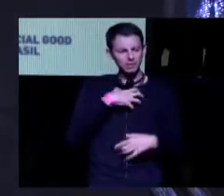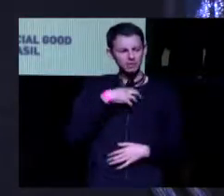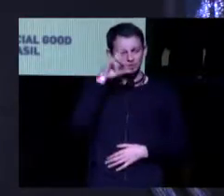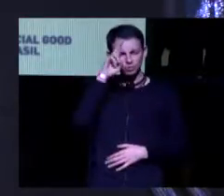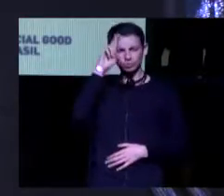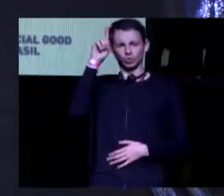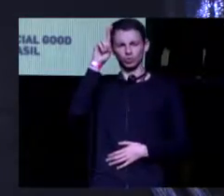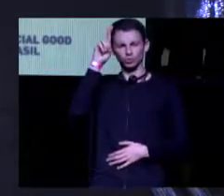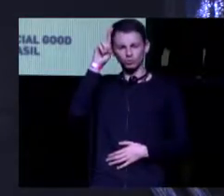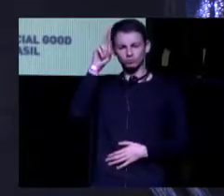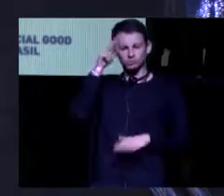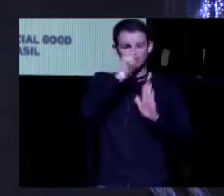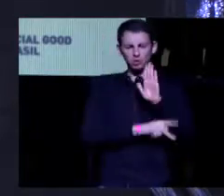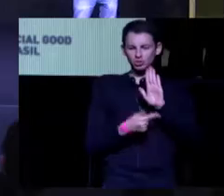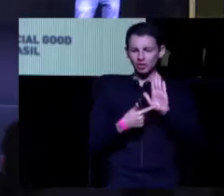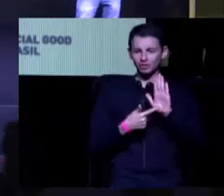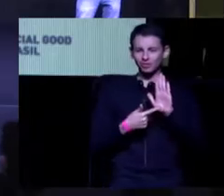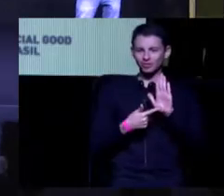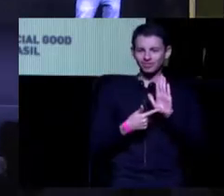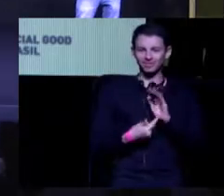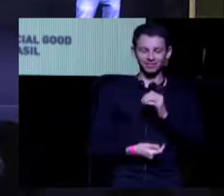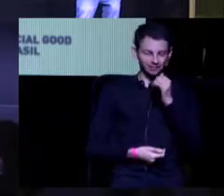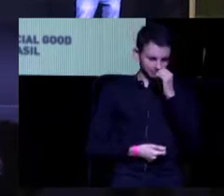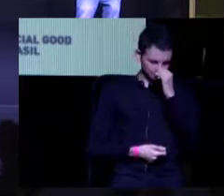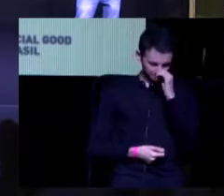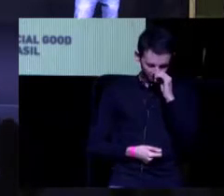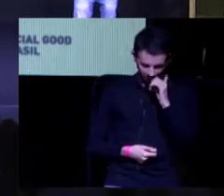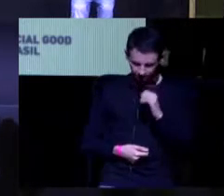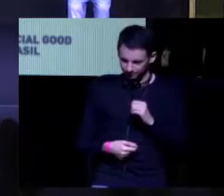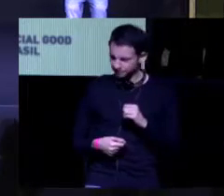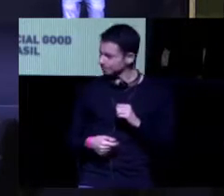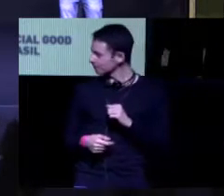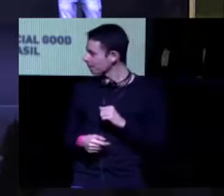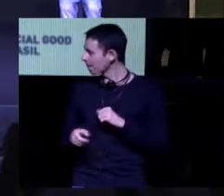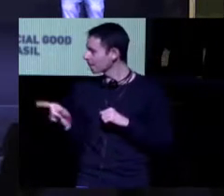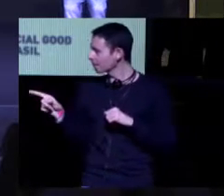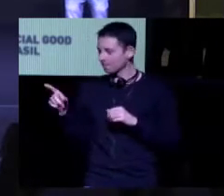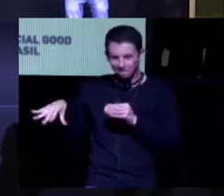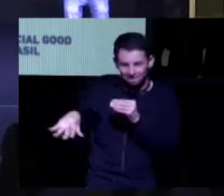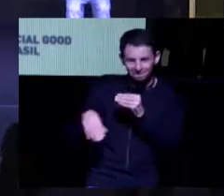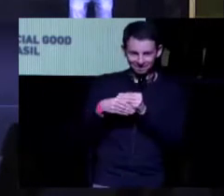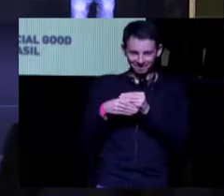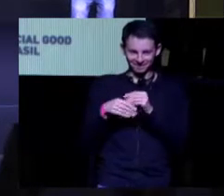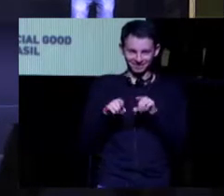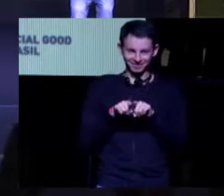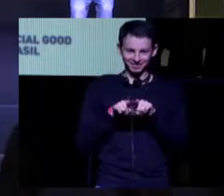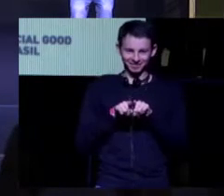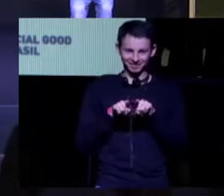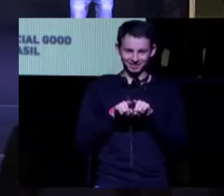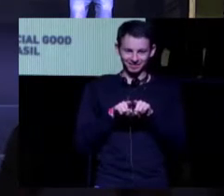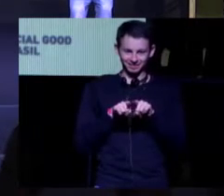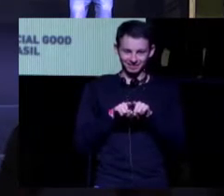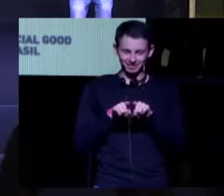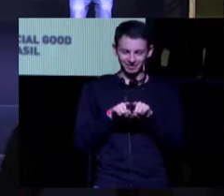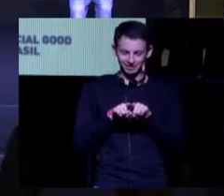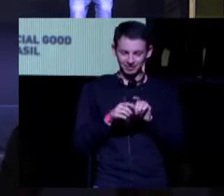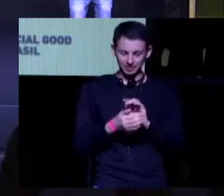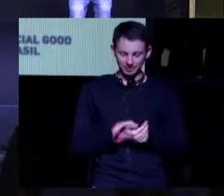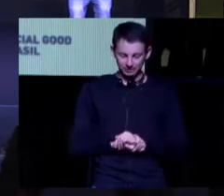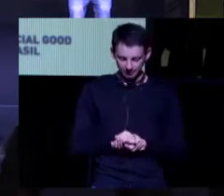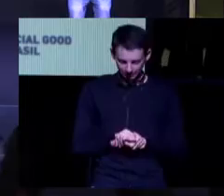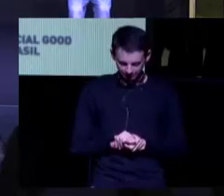exemplo. Sim. E até complementando um pouco que o pessoal já falou, que o Gabriel e o Daniel